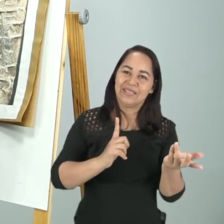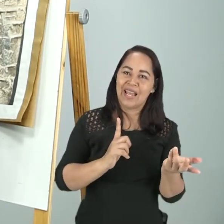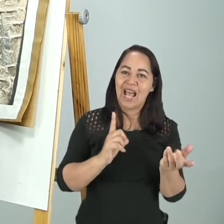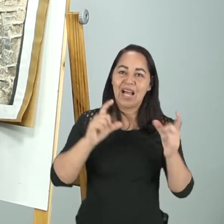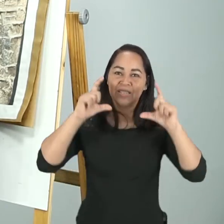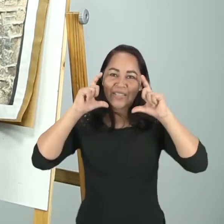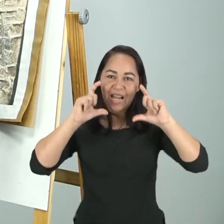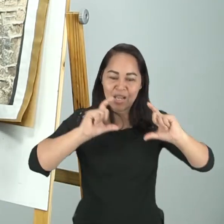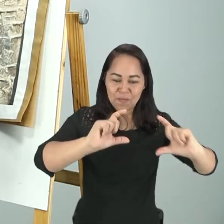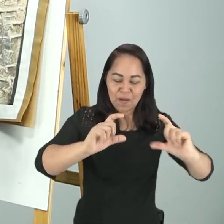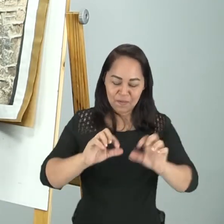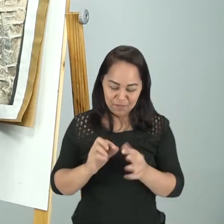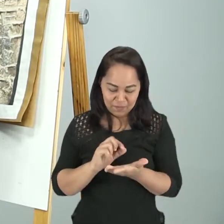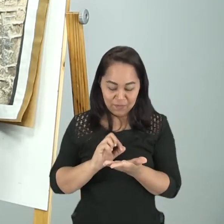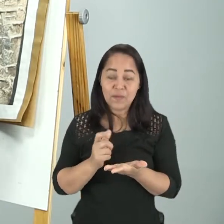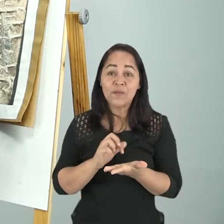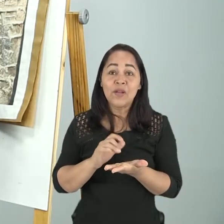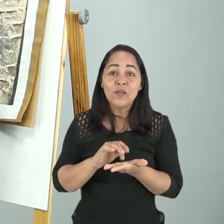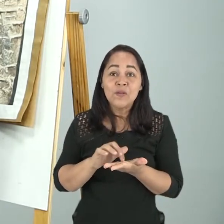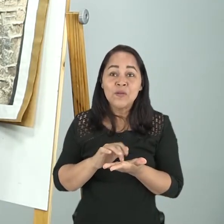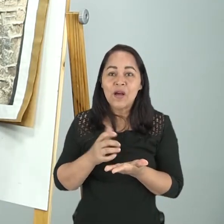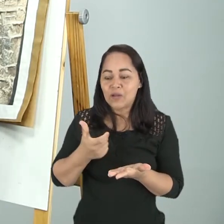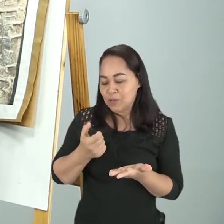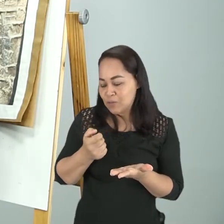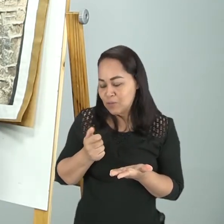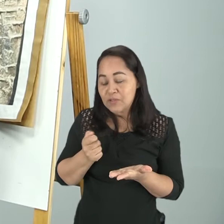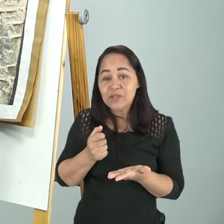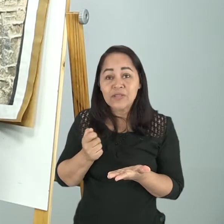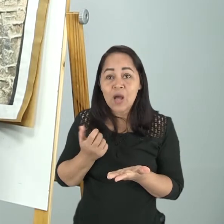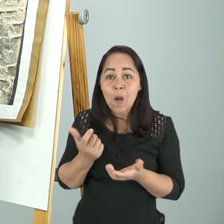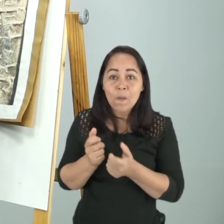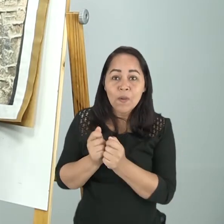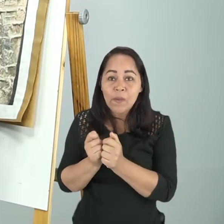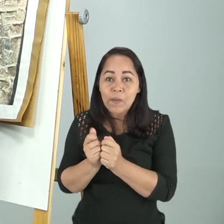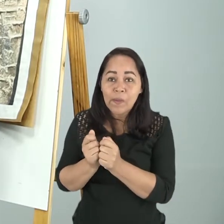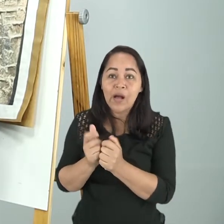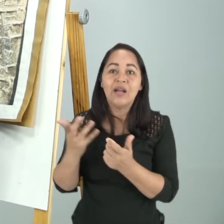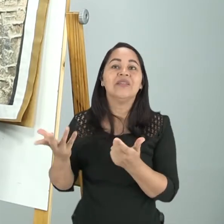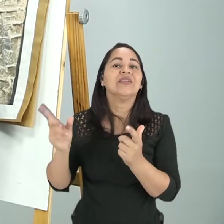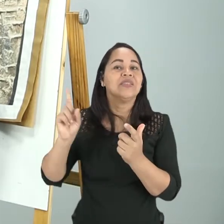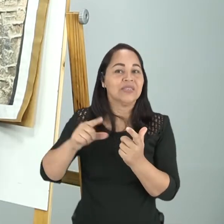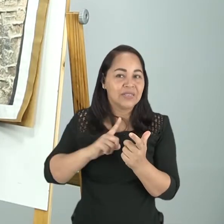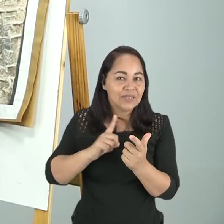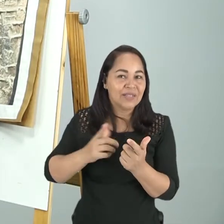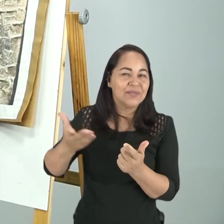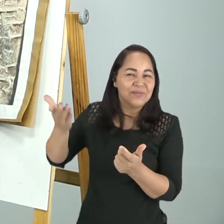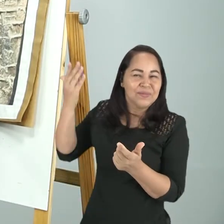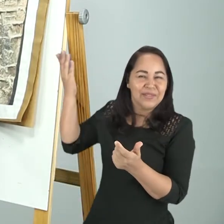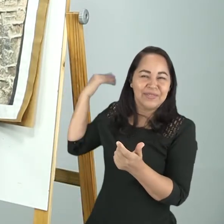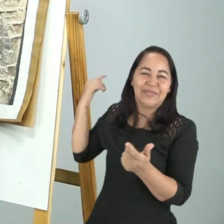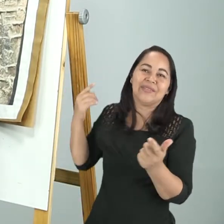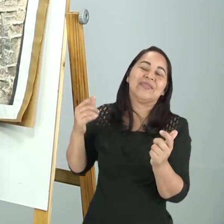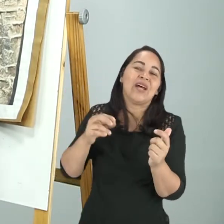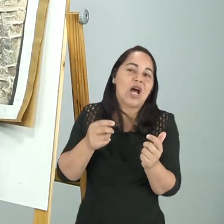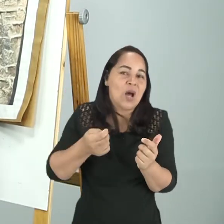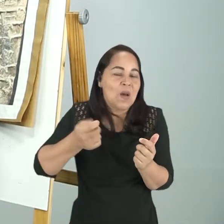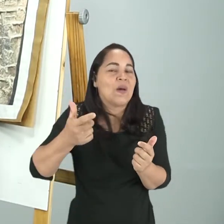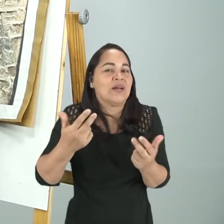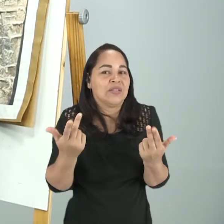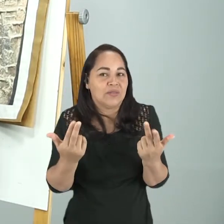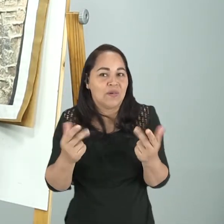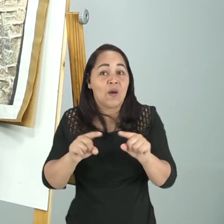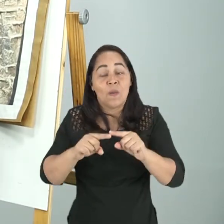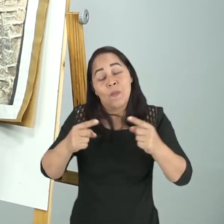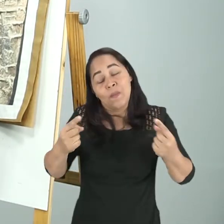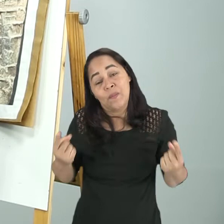né? Esses desenhozinhos eram emoji de antes de Cristo. Eram os